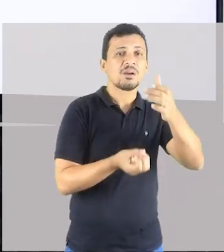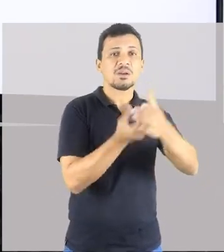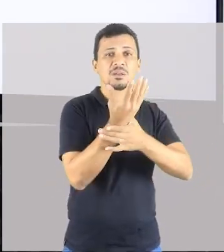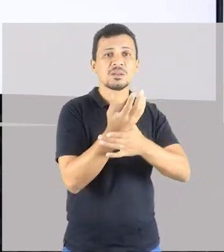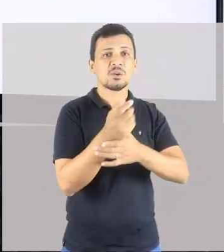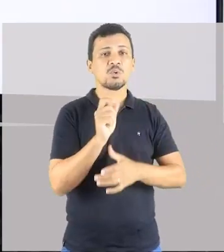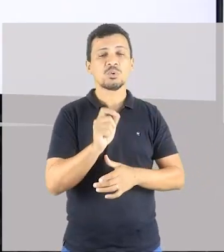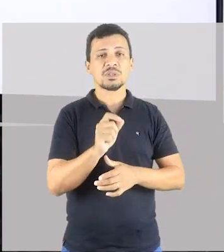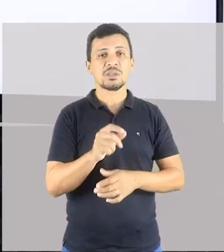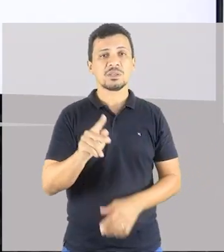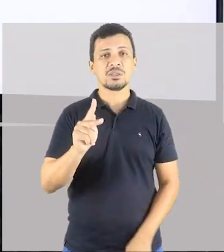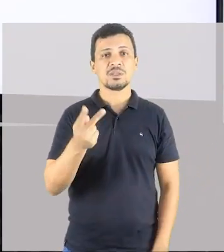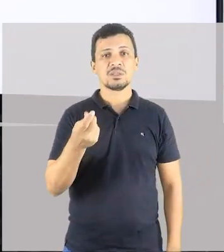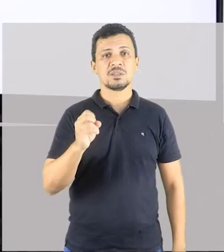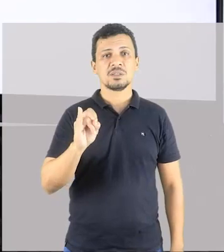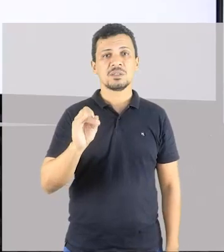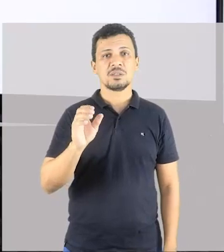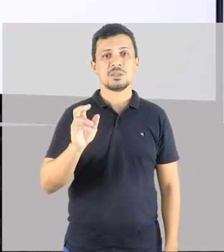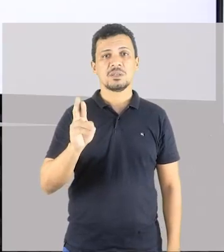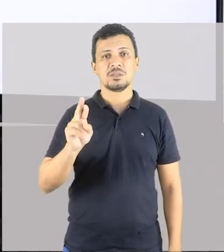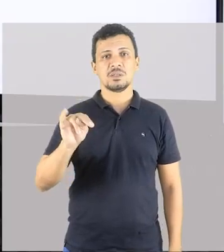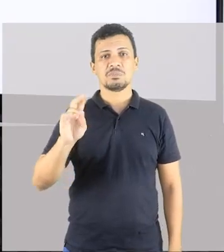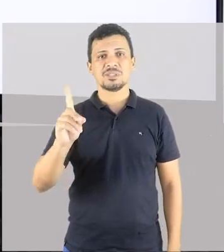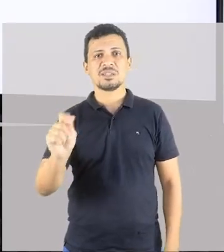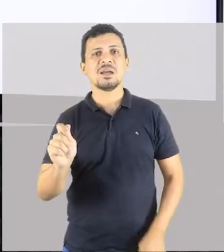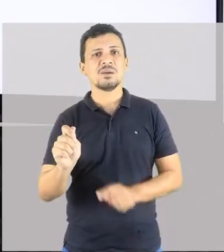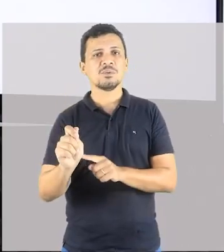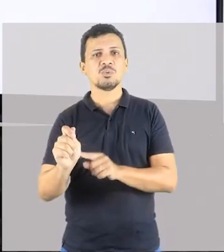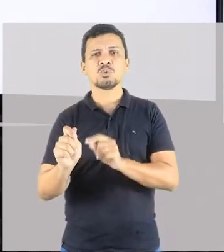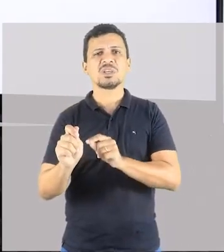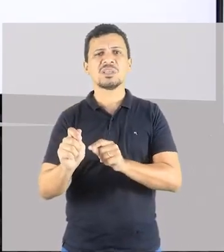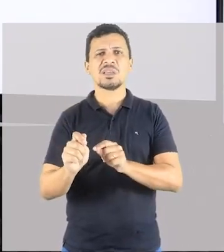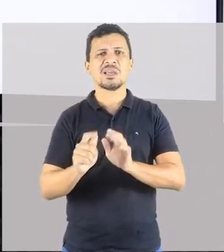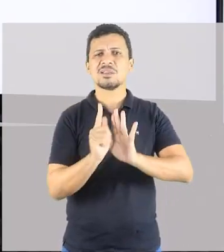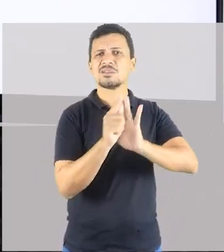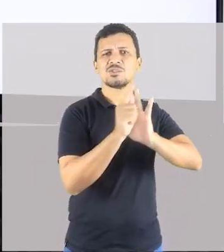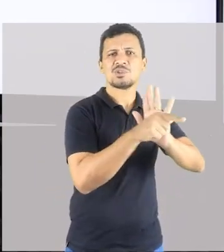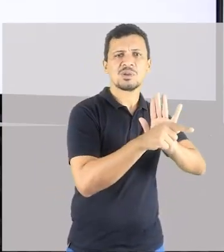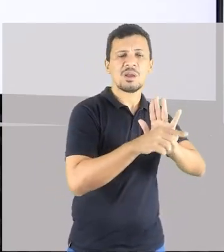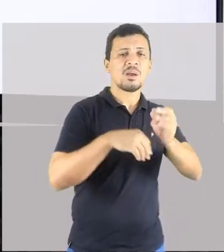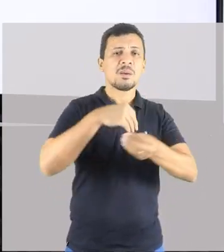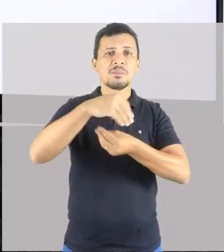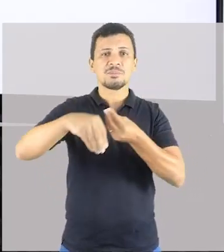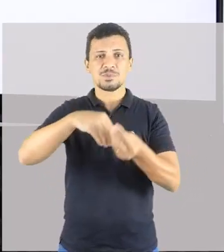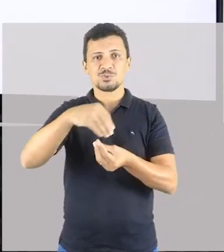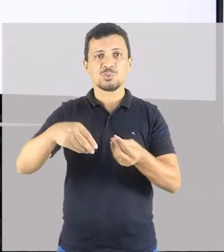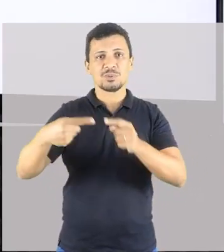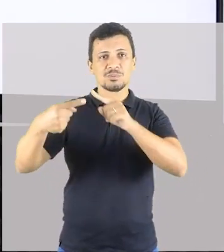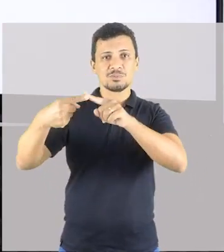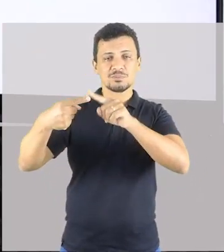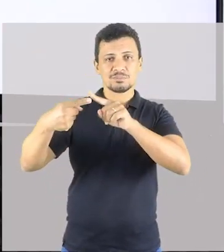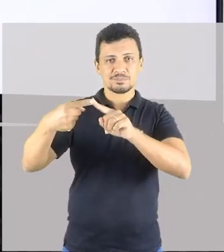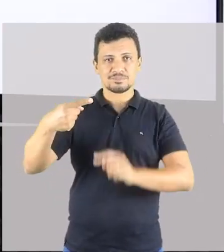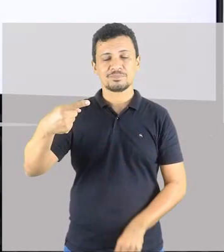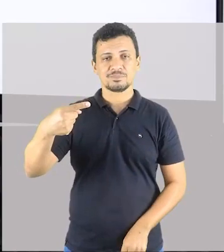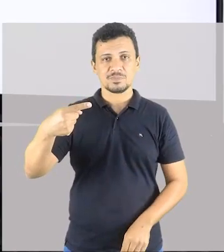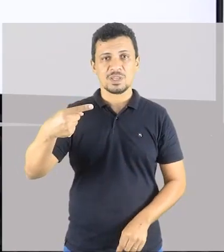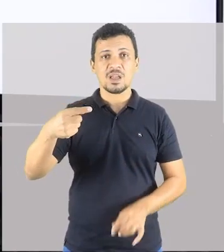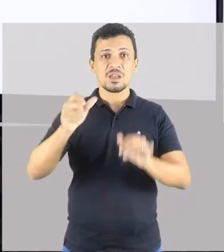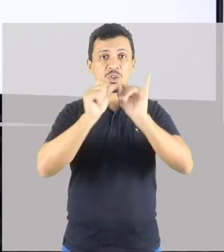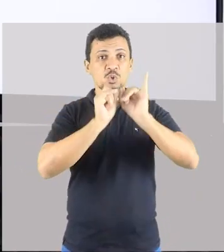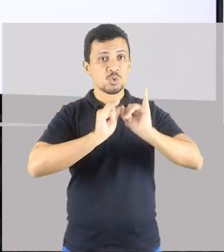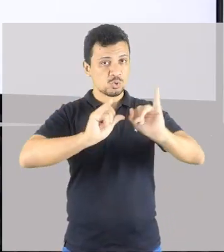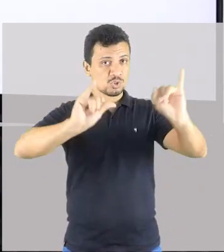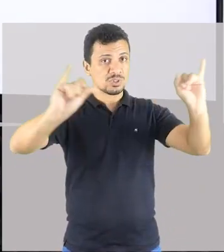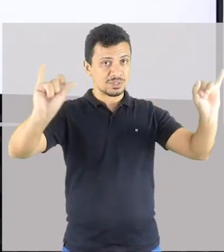estrutura híbrida. O que é uma estrutura híbrida? Um gênero híbrido. Ele mistura dois gêneros. Ele mistura o gênero